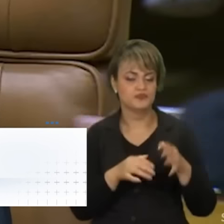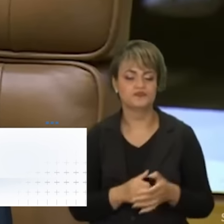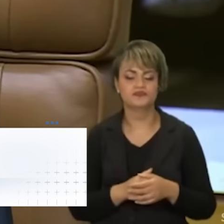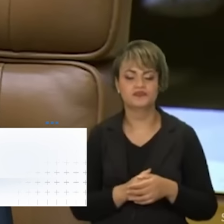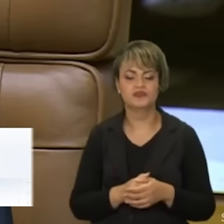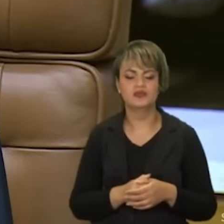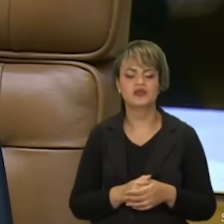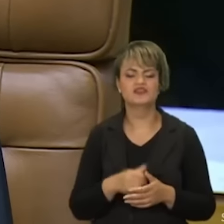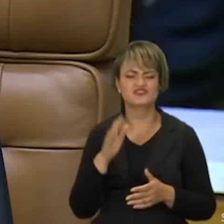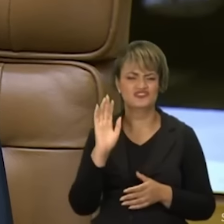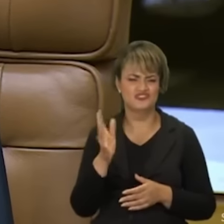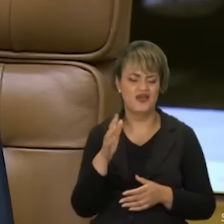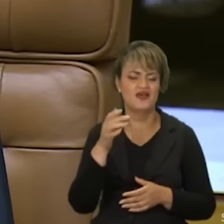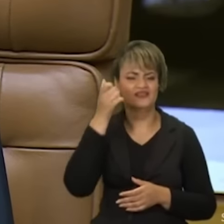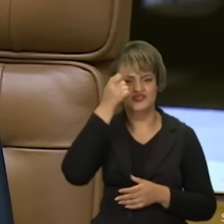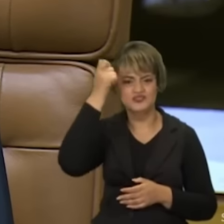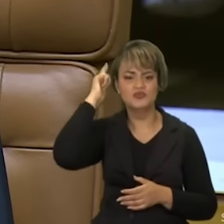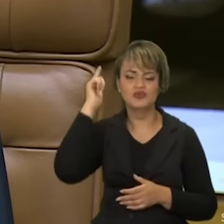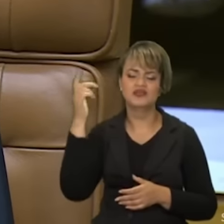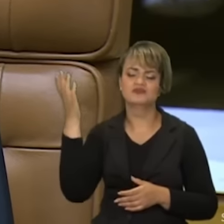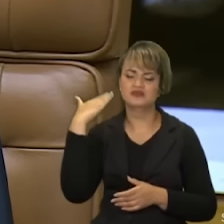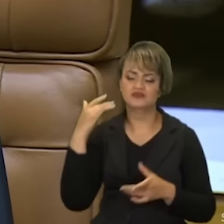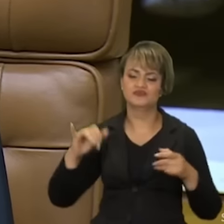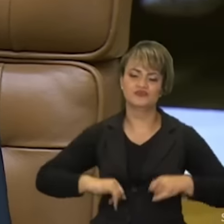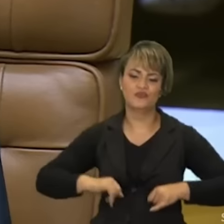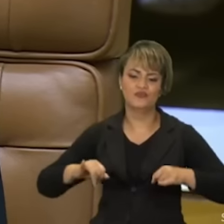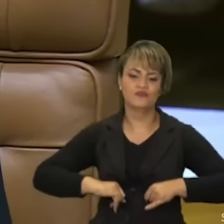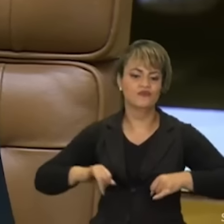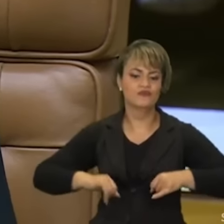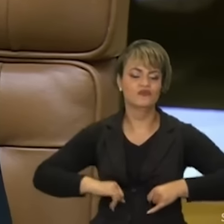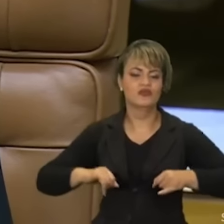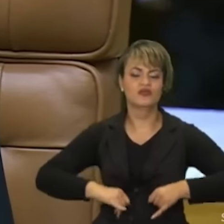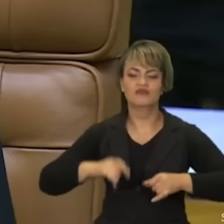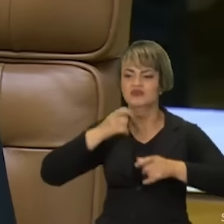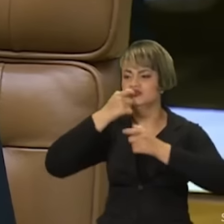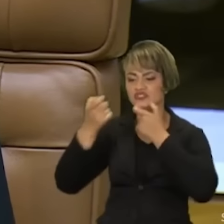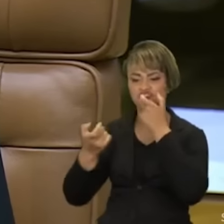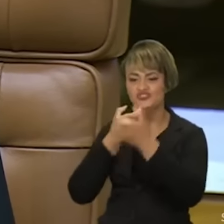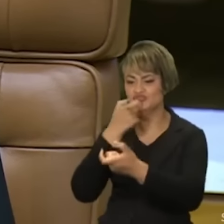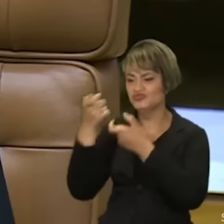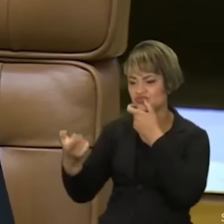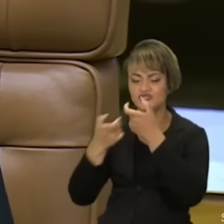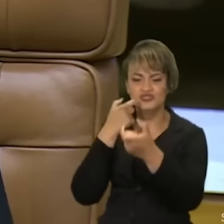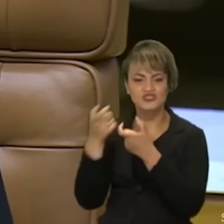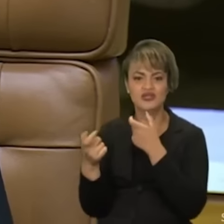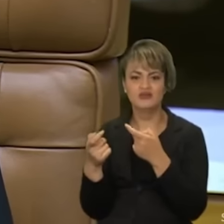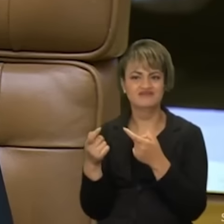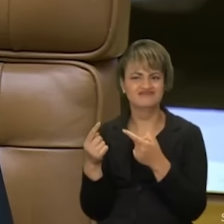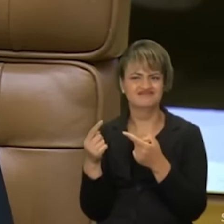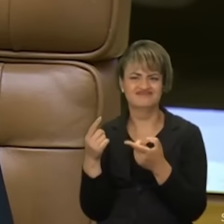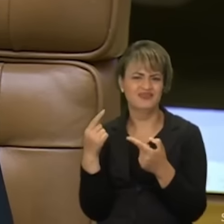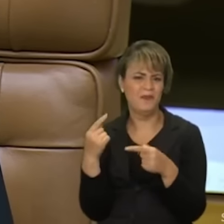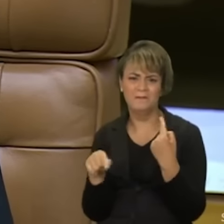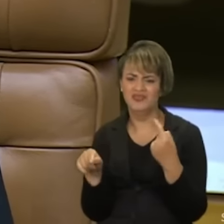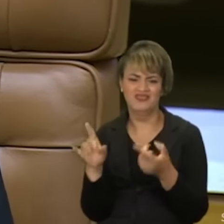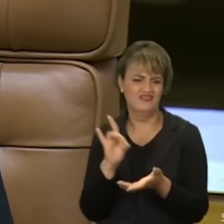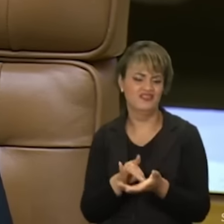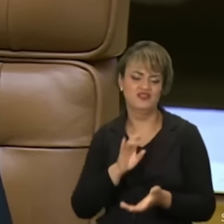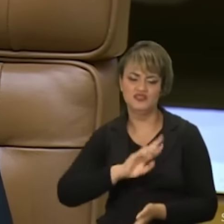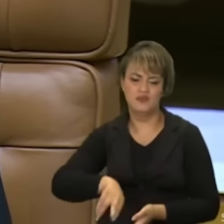que o ministro Alexandre tem sido vítima, sido alvo de críticas infundadas acerca da condição da